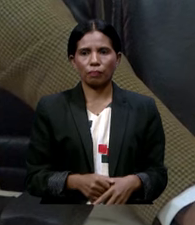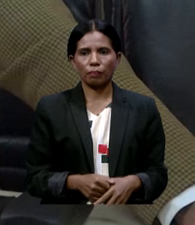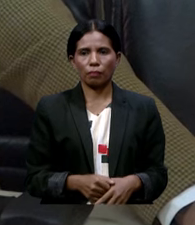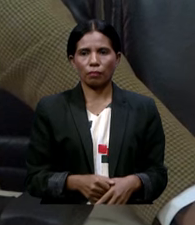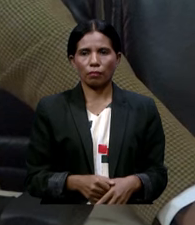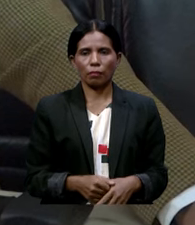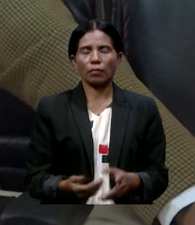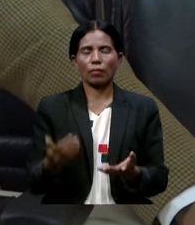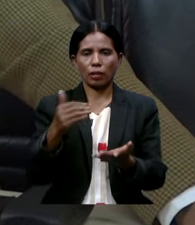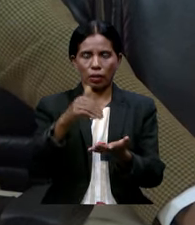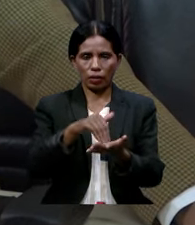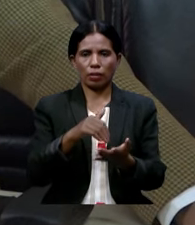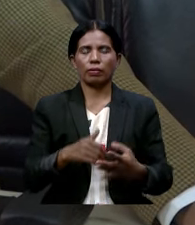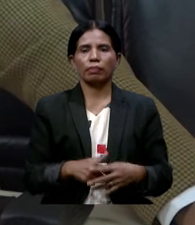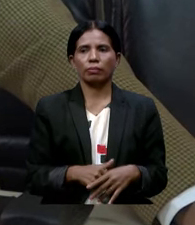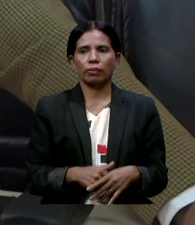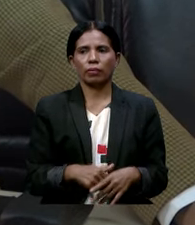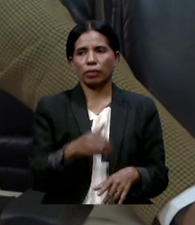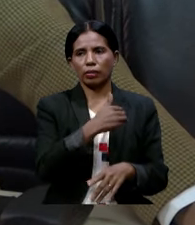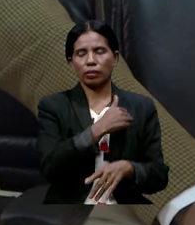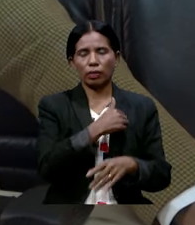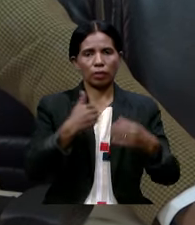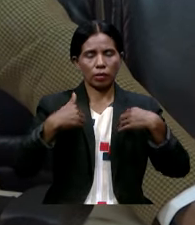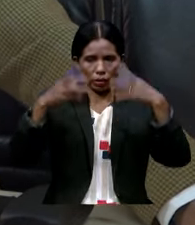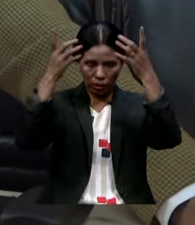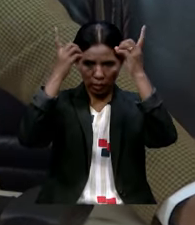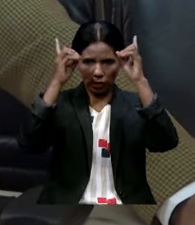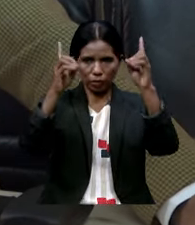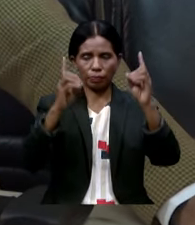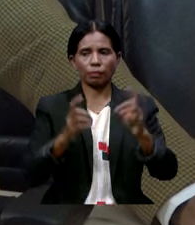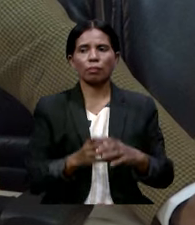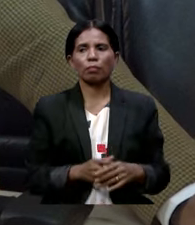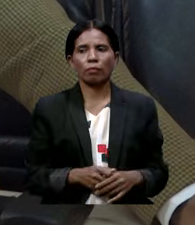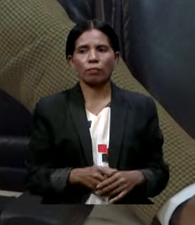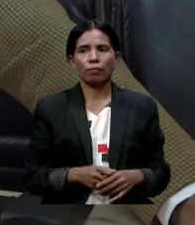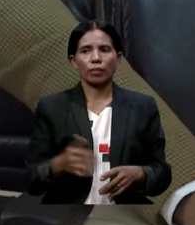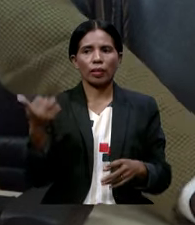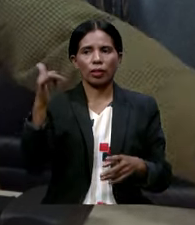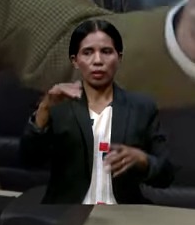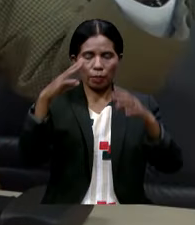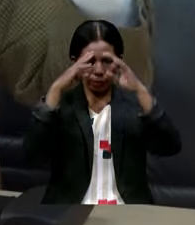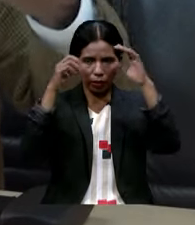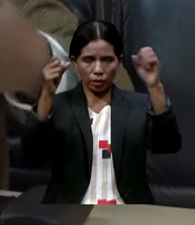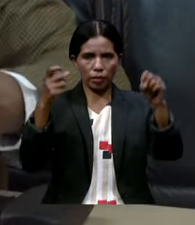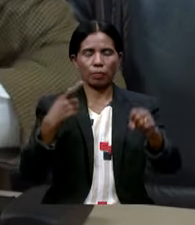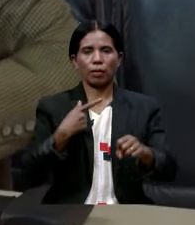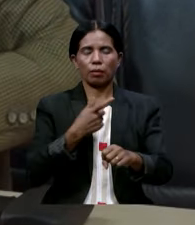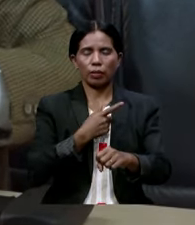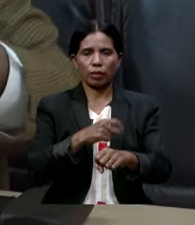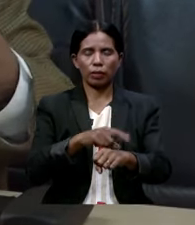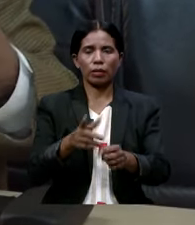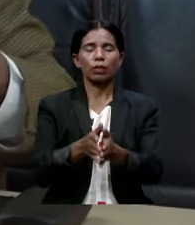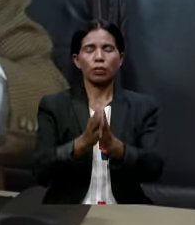Da lei de TAN, se dá a decisão. Se o presidente do parlamento usa a bancada